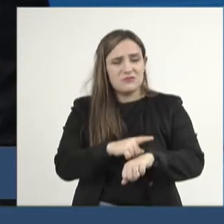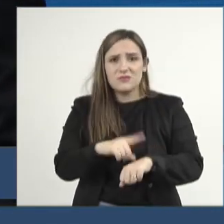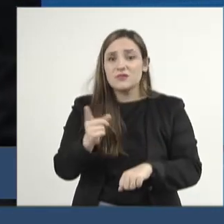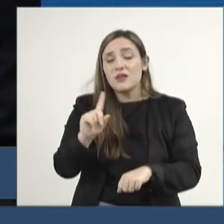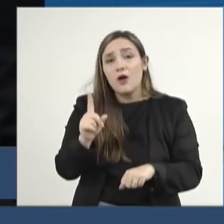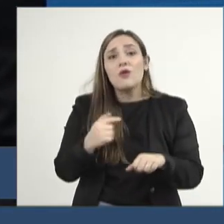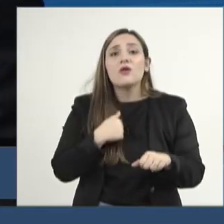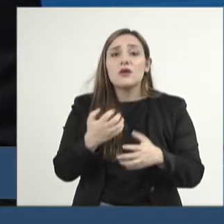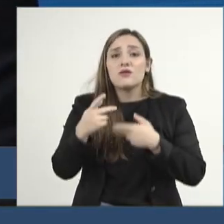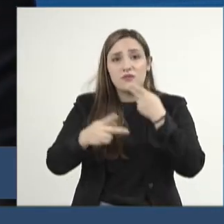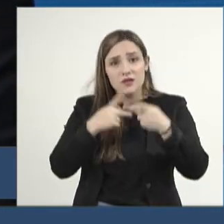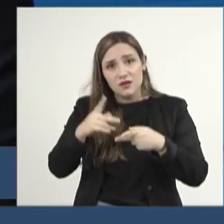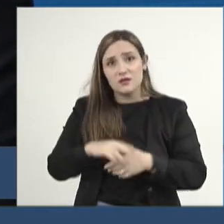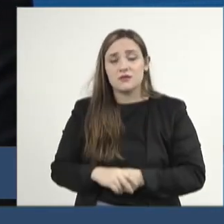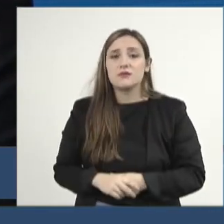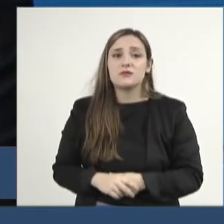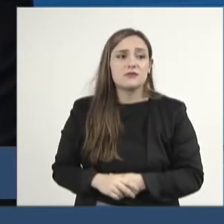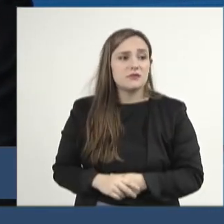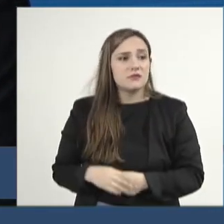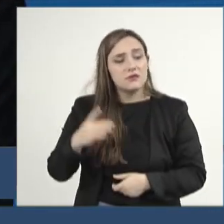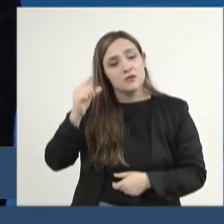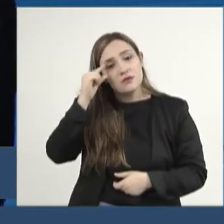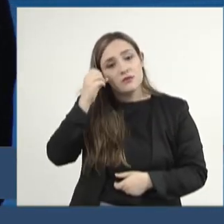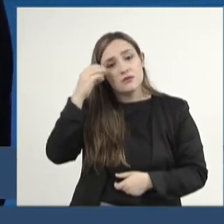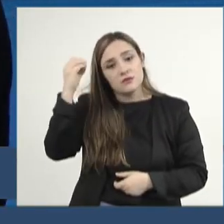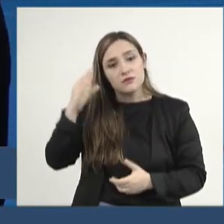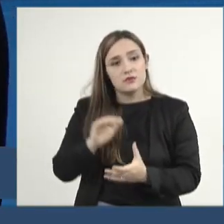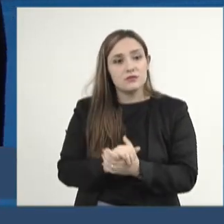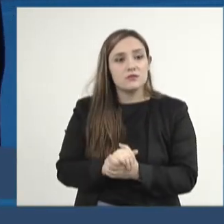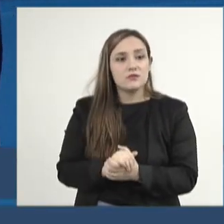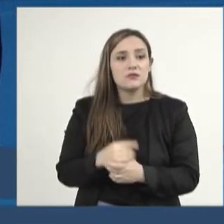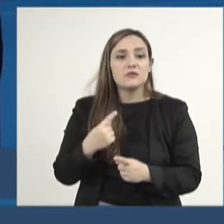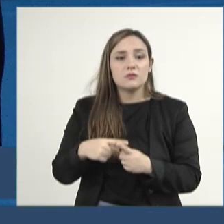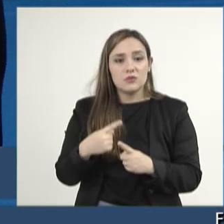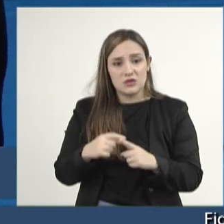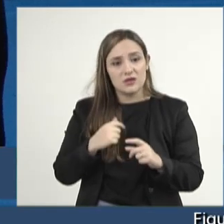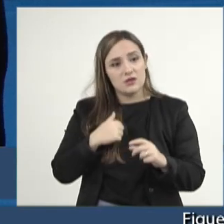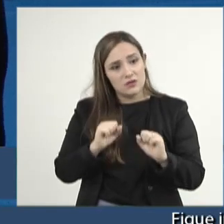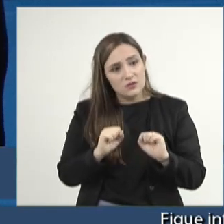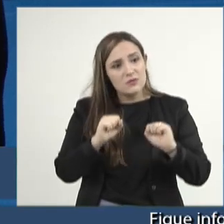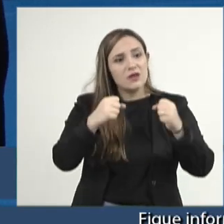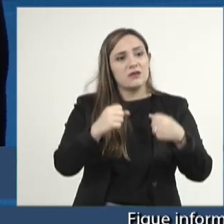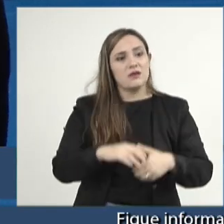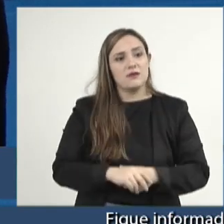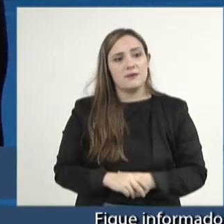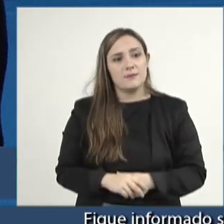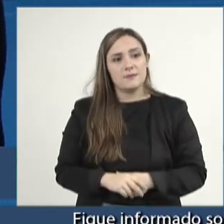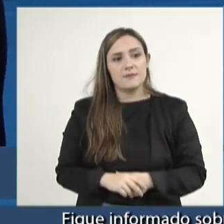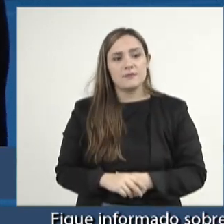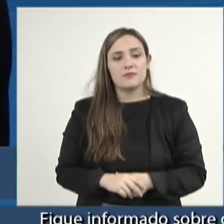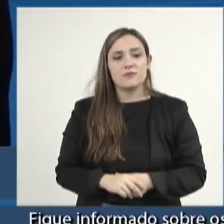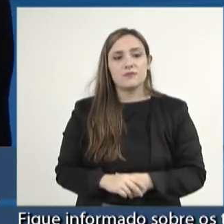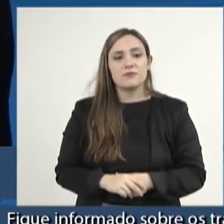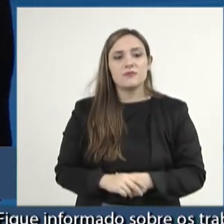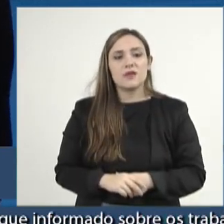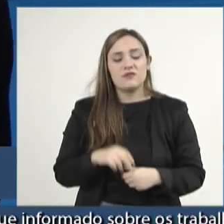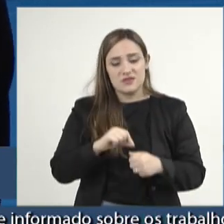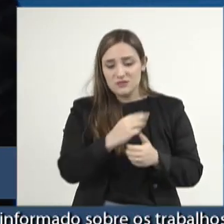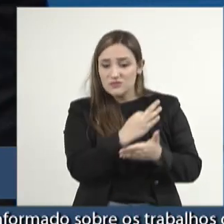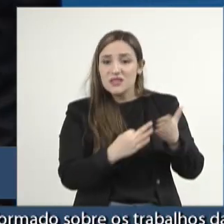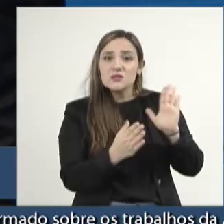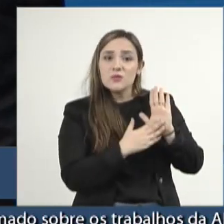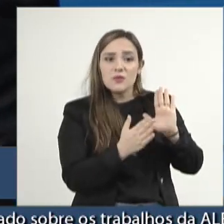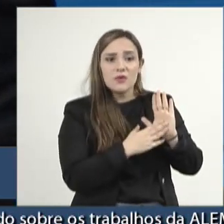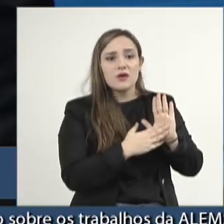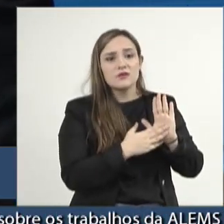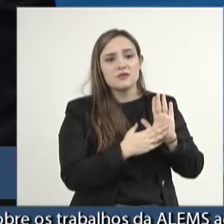estou falando isso, deputado Pedro Neto, porque eu fiz um esforço muito grande para conseguir fazer uma emenda. Quando você faz uma emenda, e eu